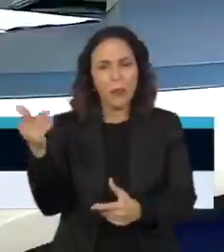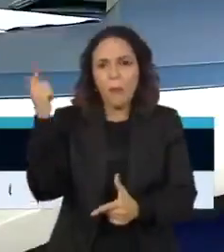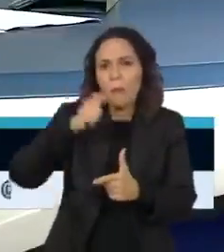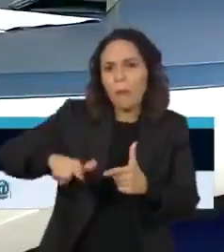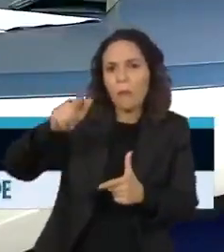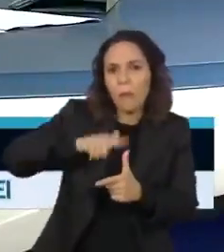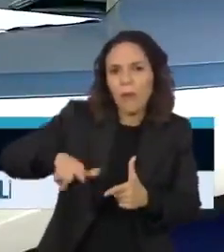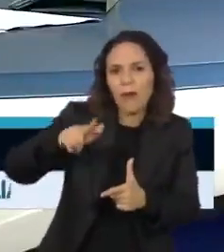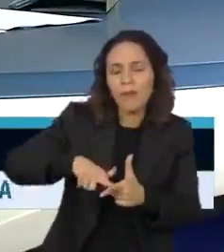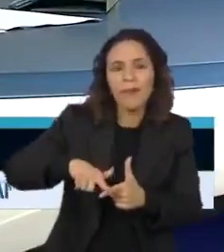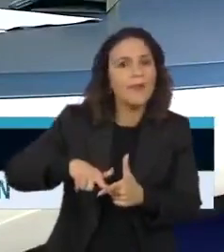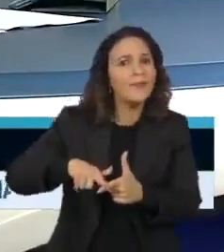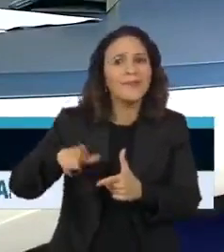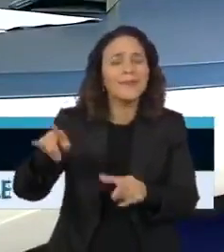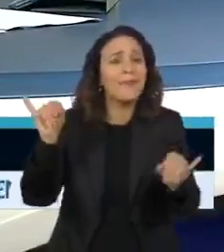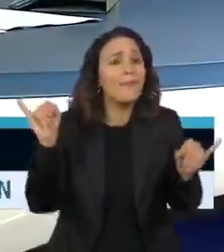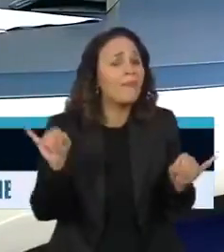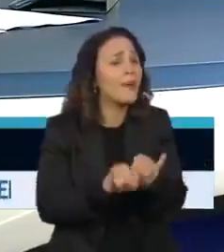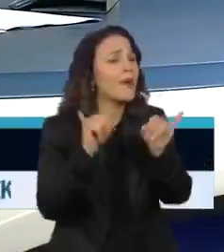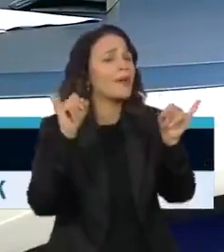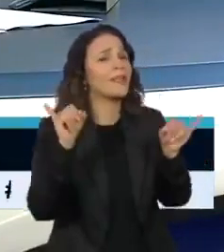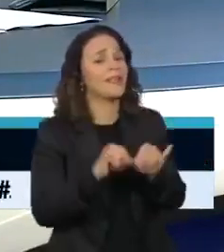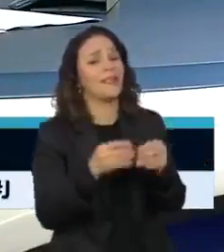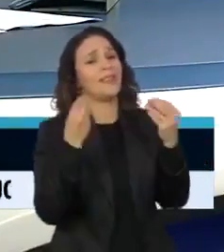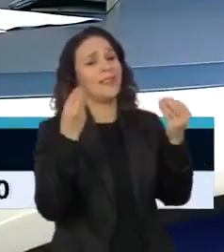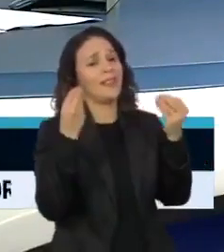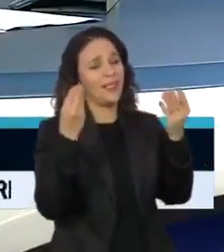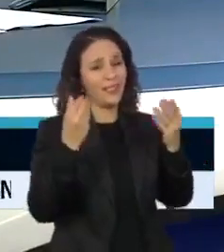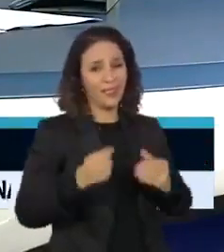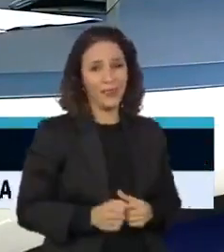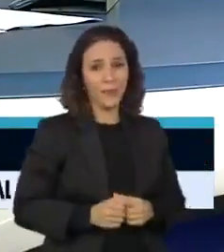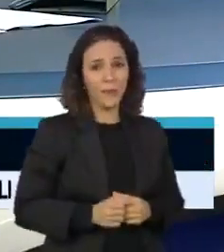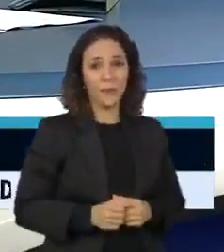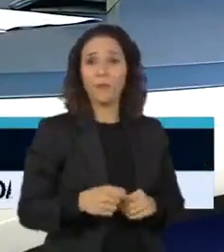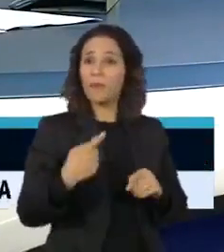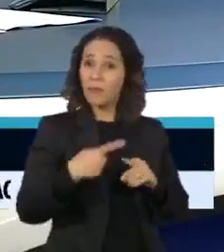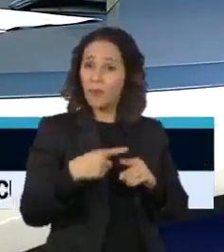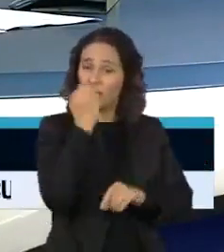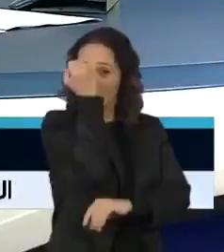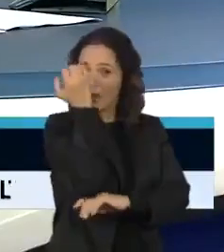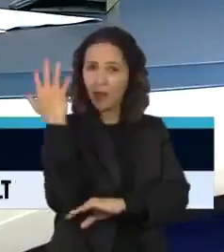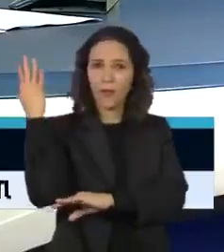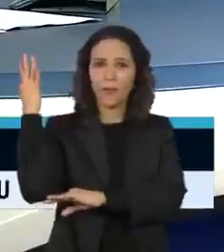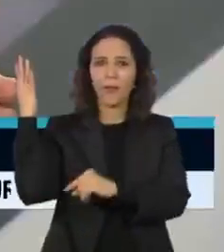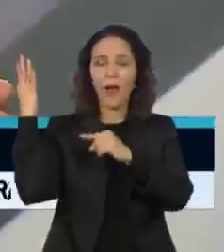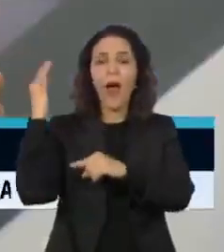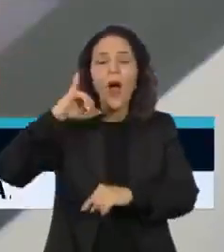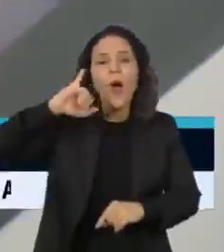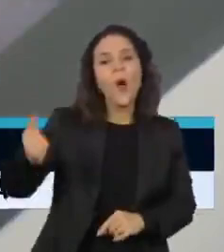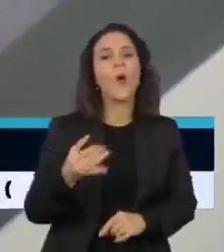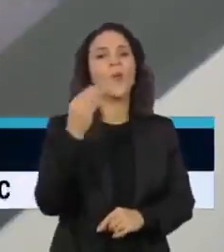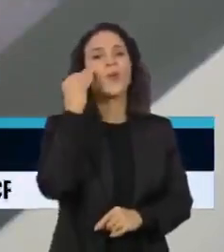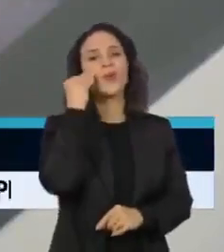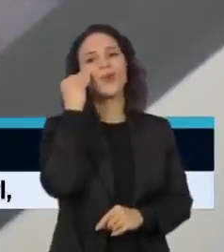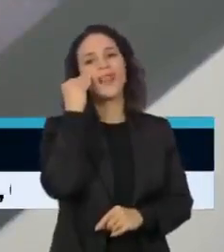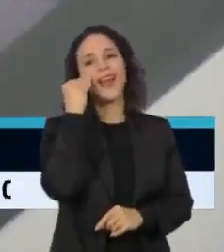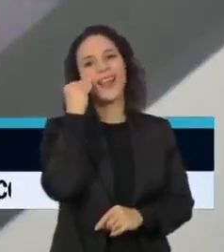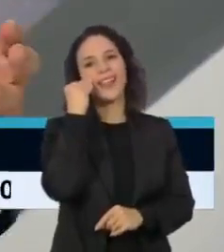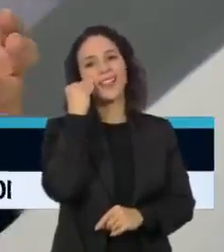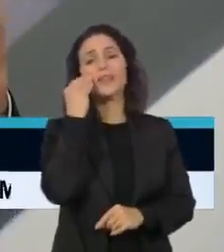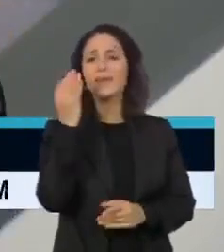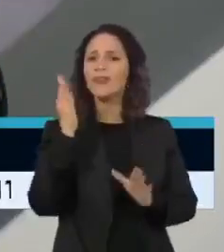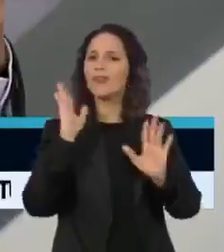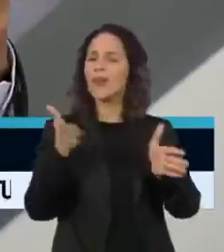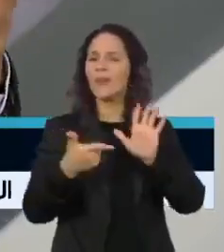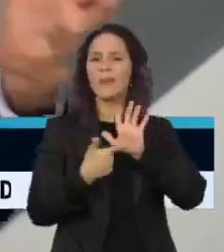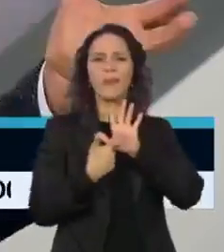problema e só a besteira completa quer dizer o A questão ambiental é uma oportunidade está